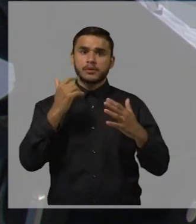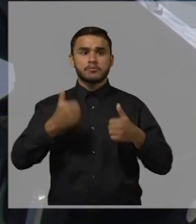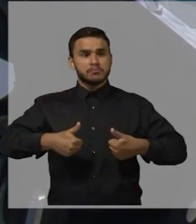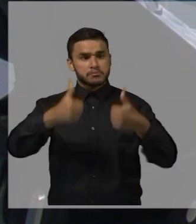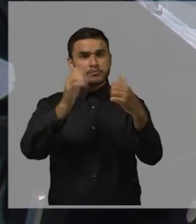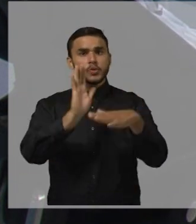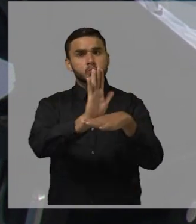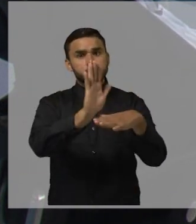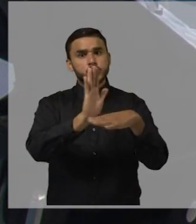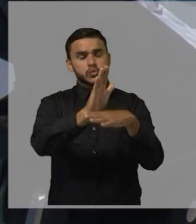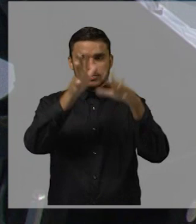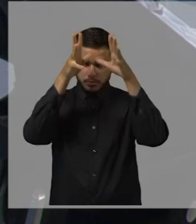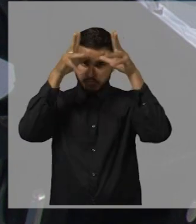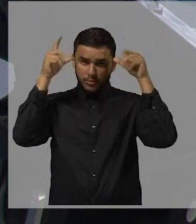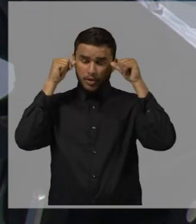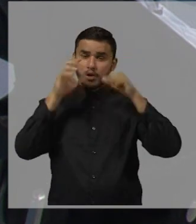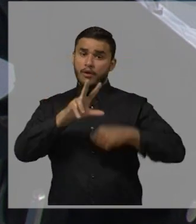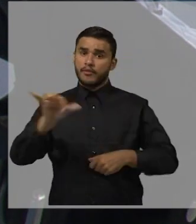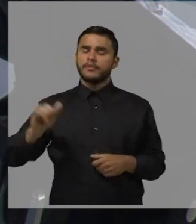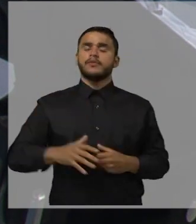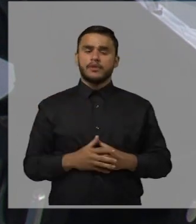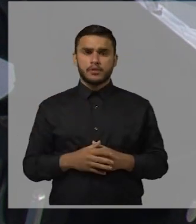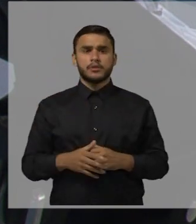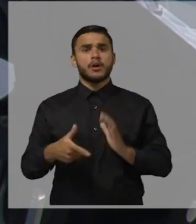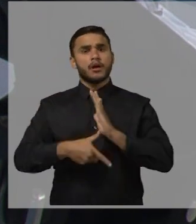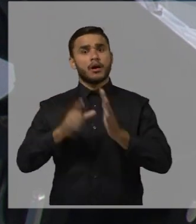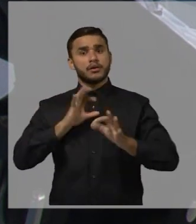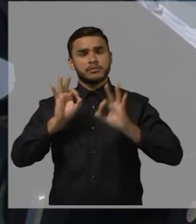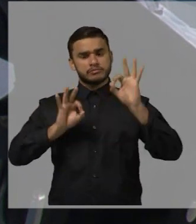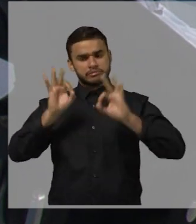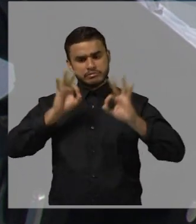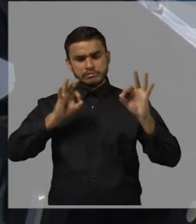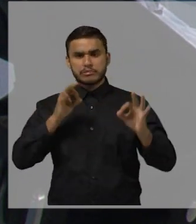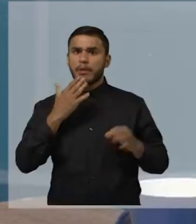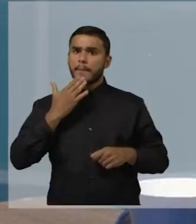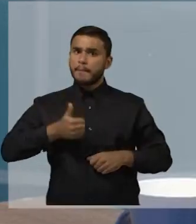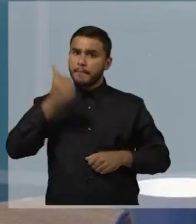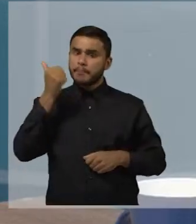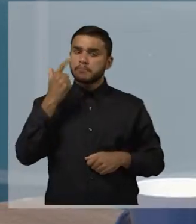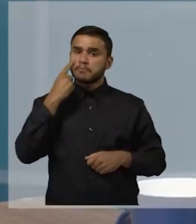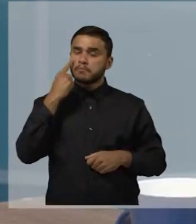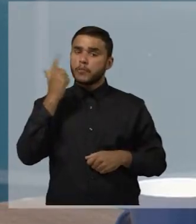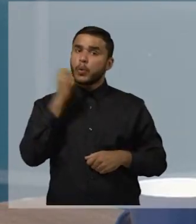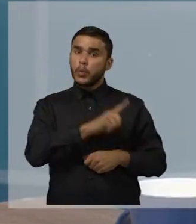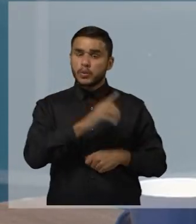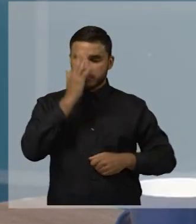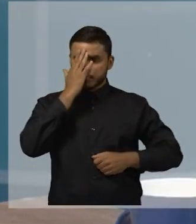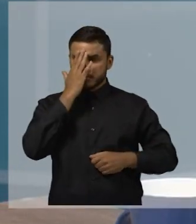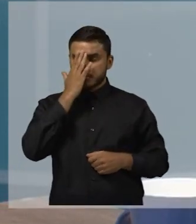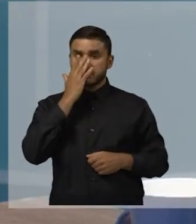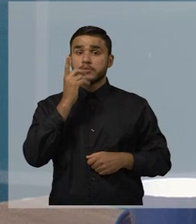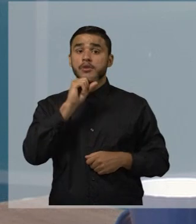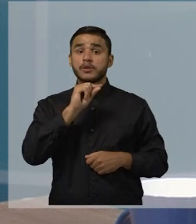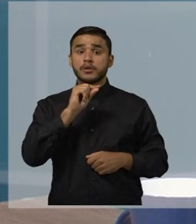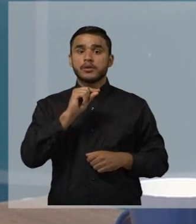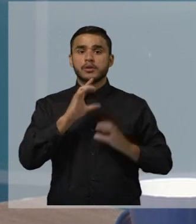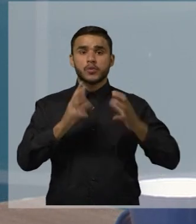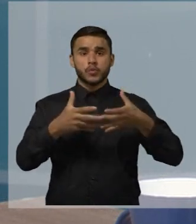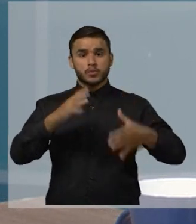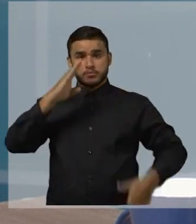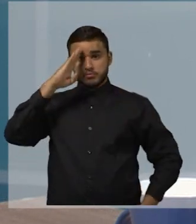vista regional, a Amazônia pode esperar o melhor, porque a expertise, o conhecimento